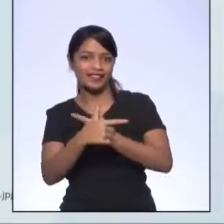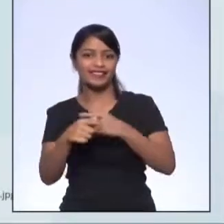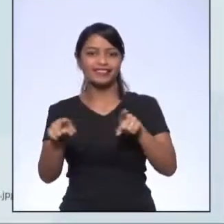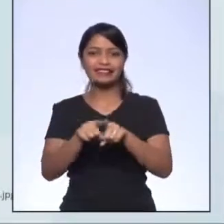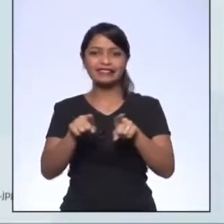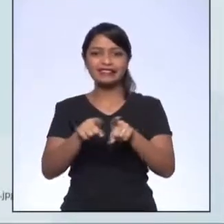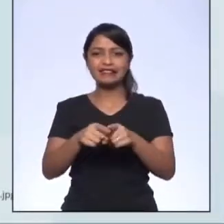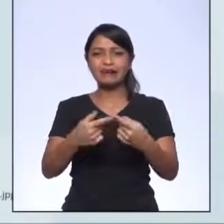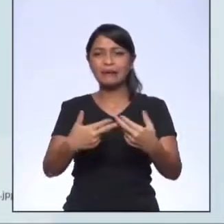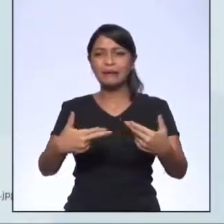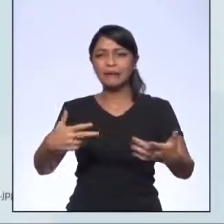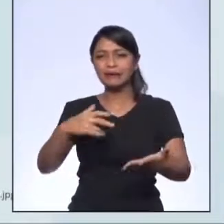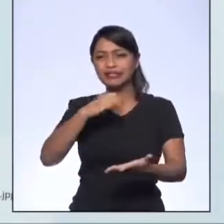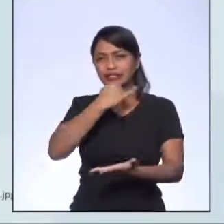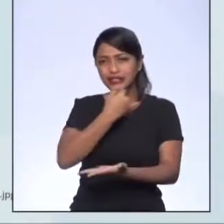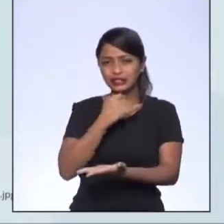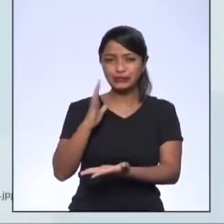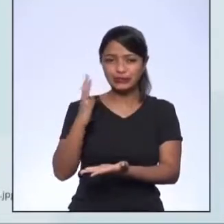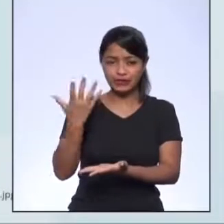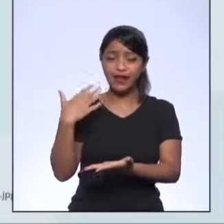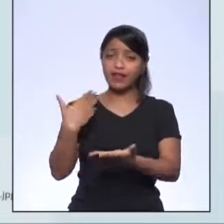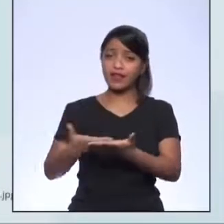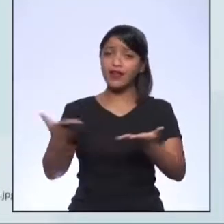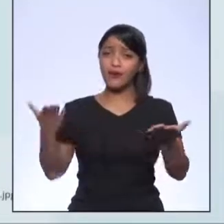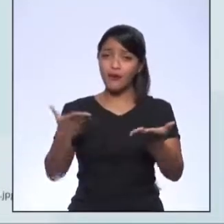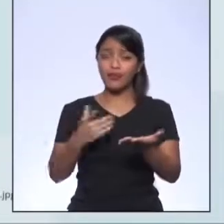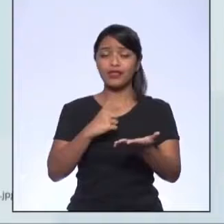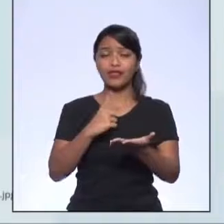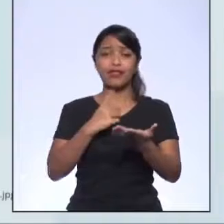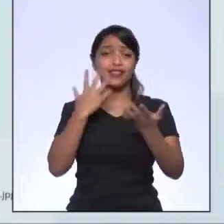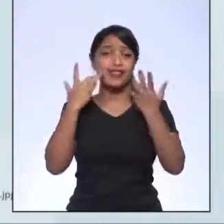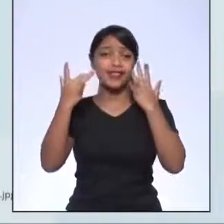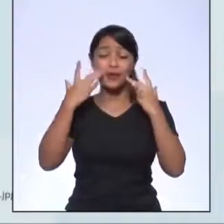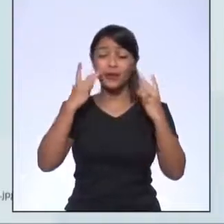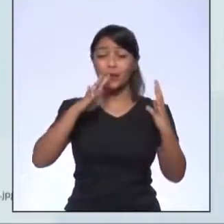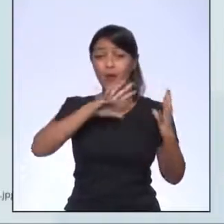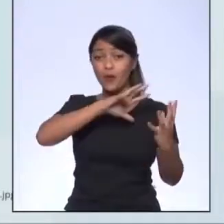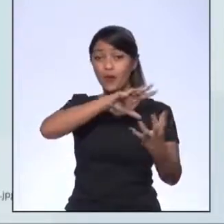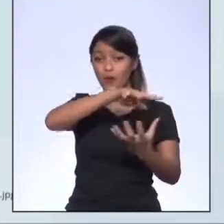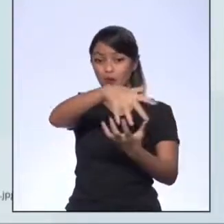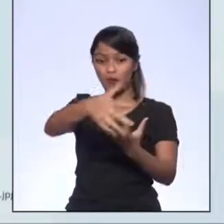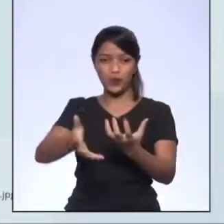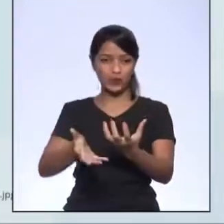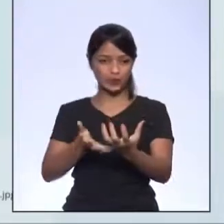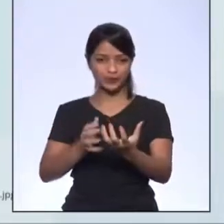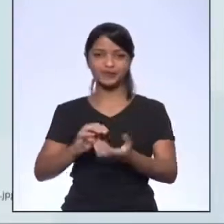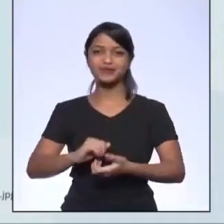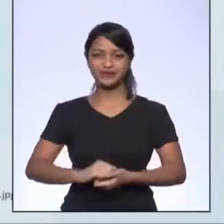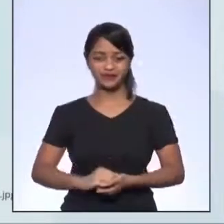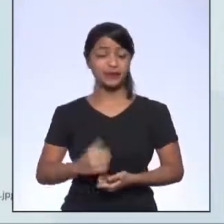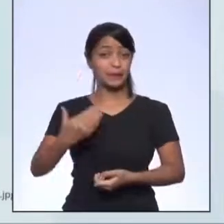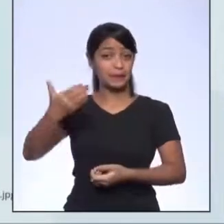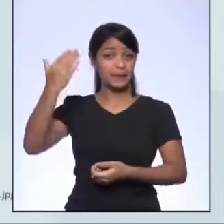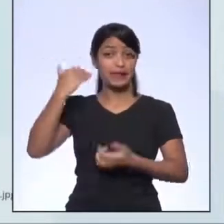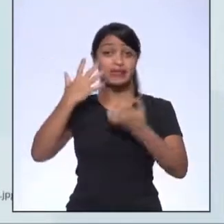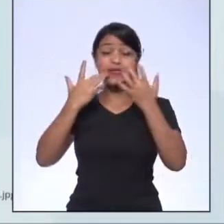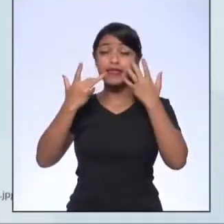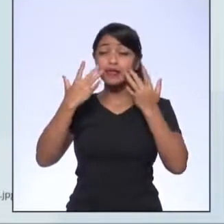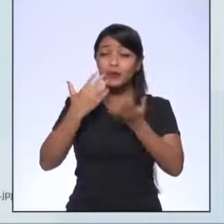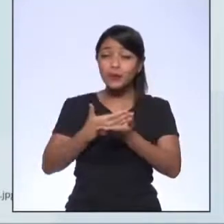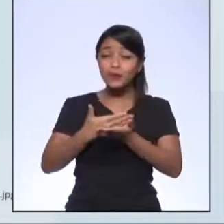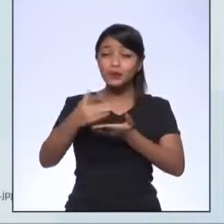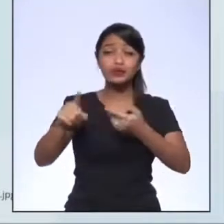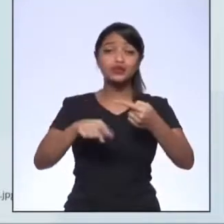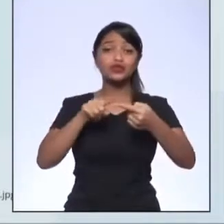hoje representadas nos teatros de todo o mundo. O teatro, a princípio, tinha uma função